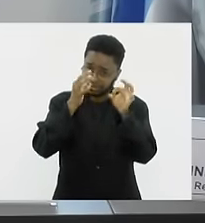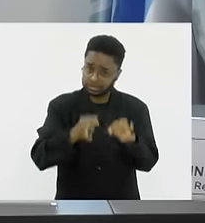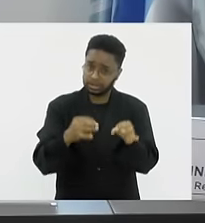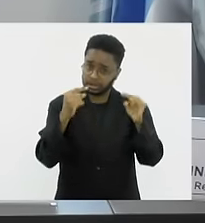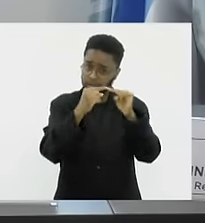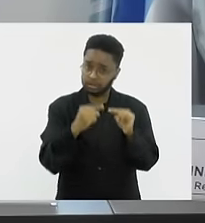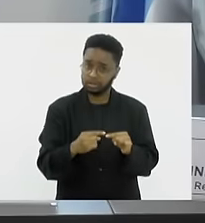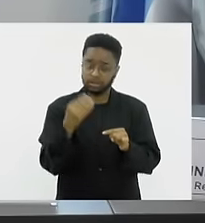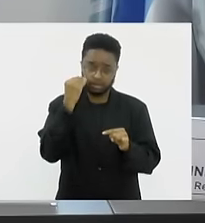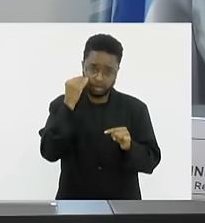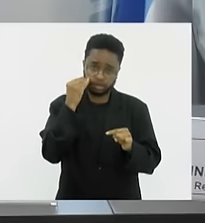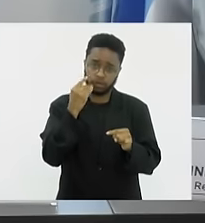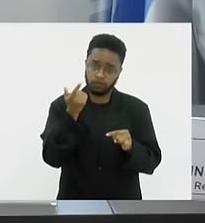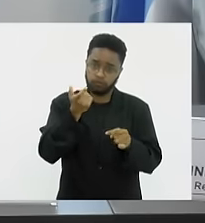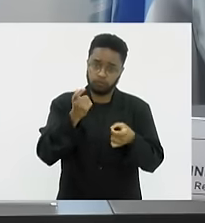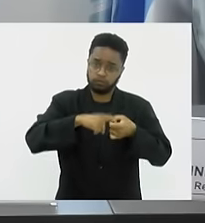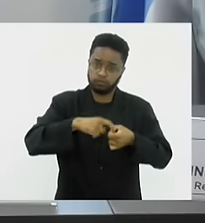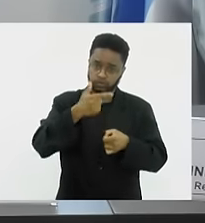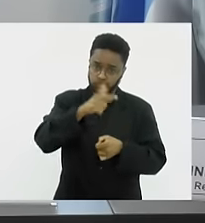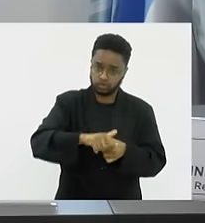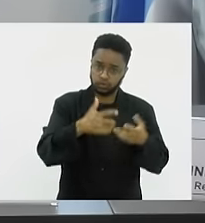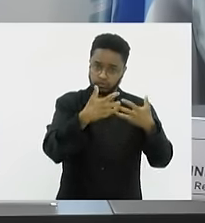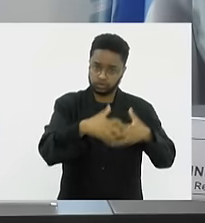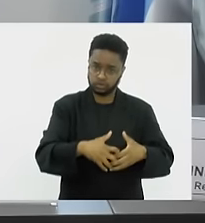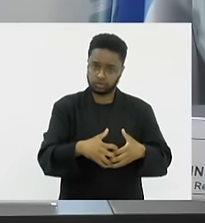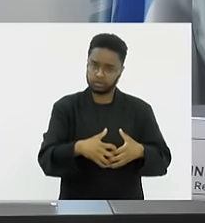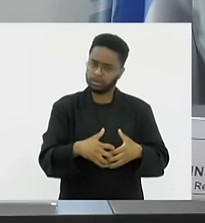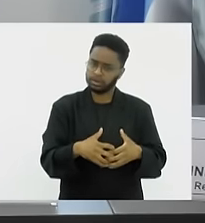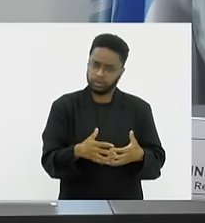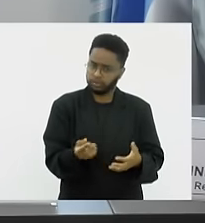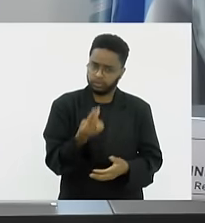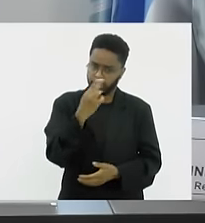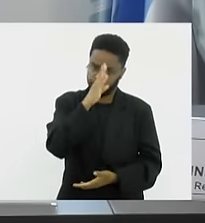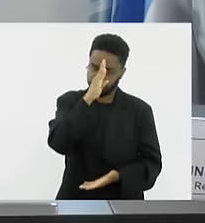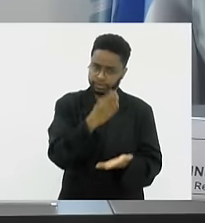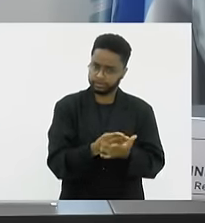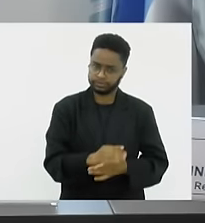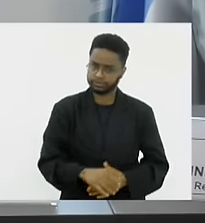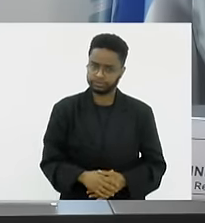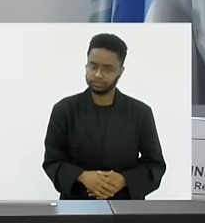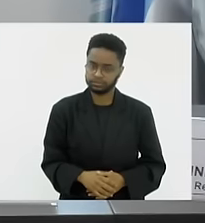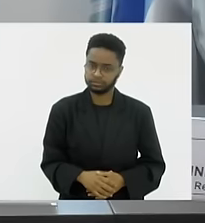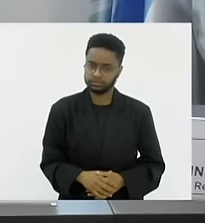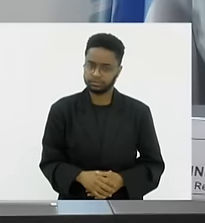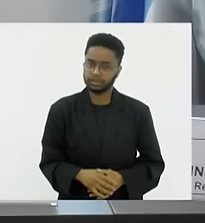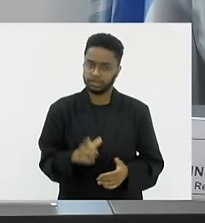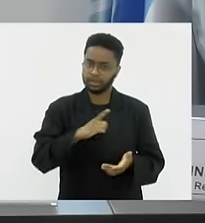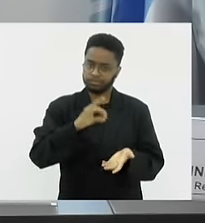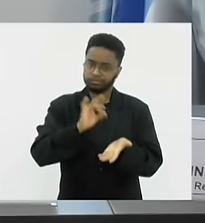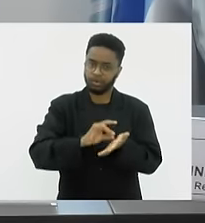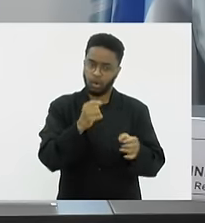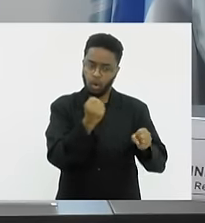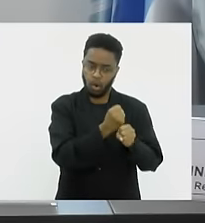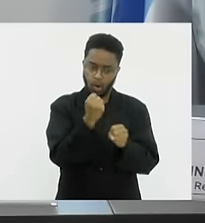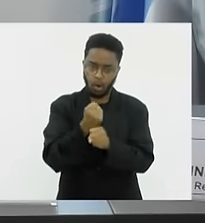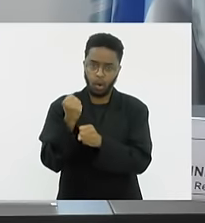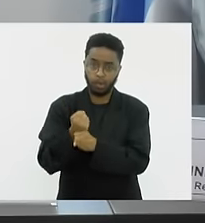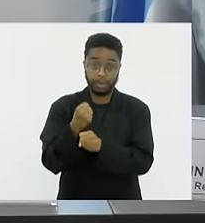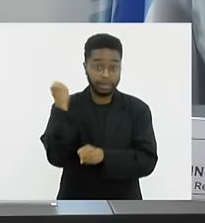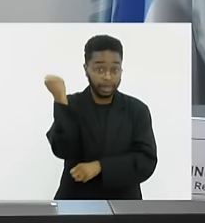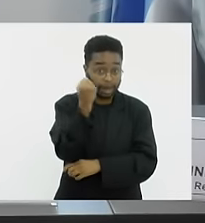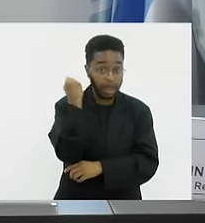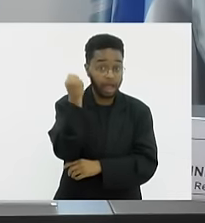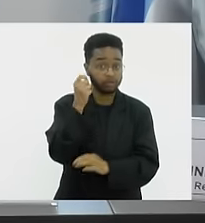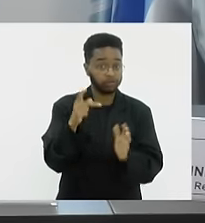para desinterdição. É muito pouco provável que tenha realizado as obras físicas